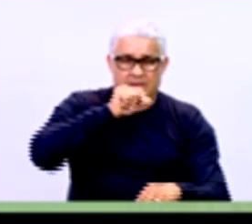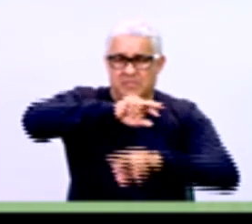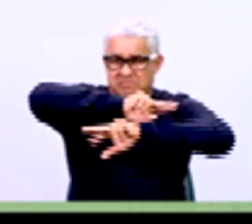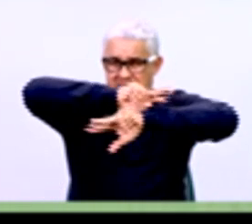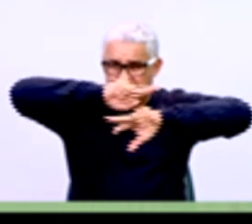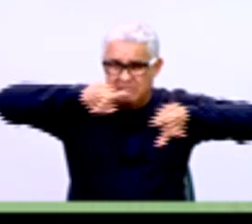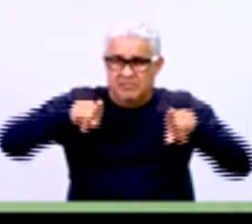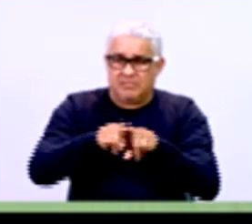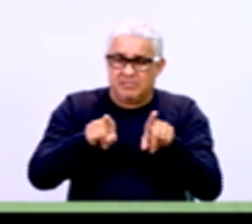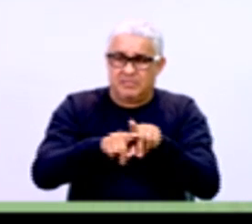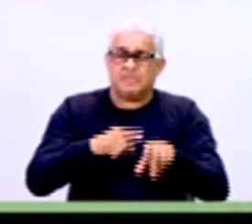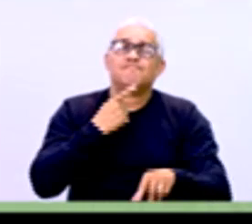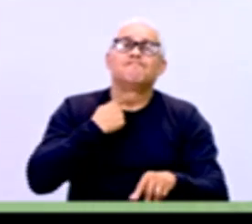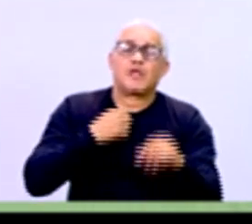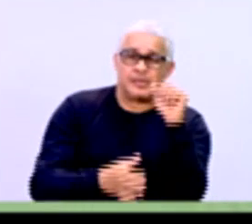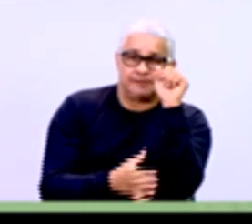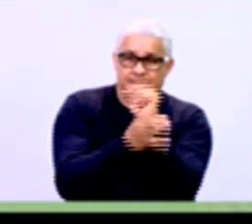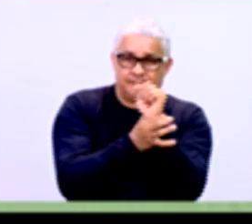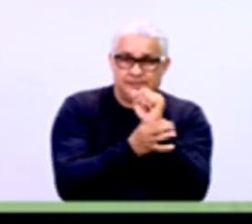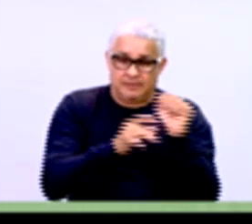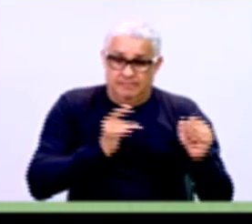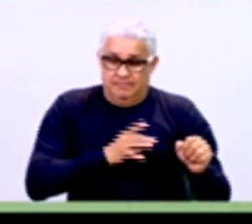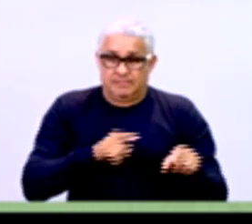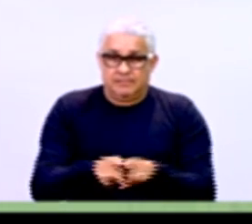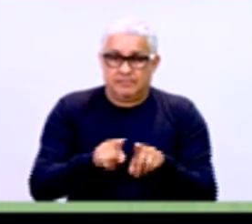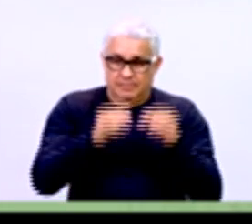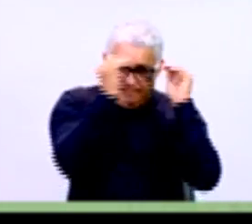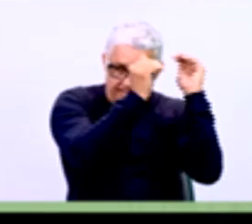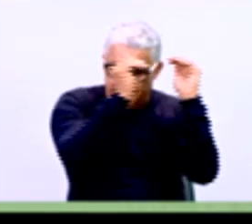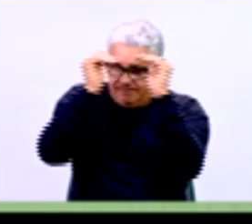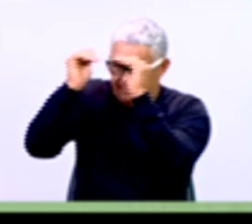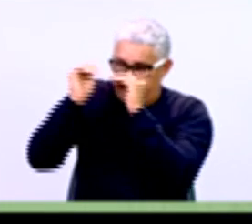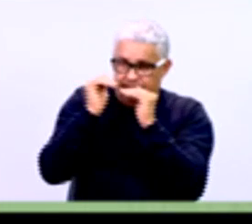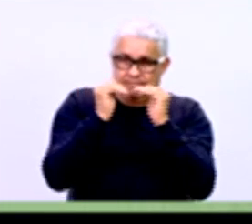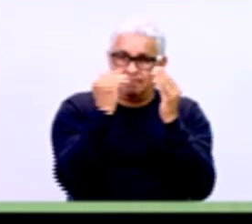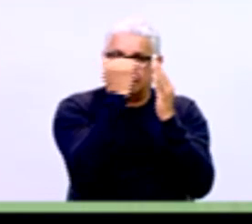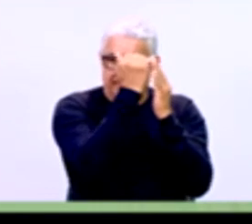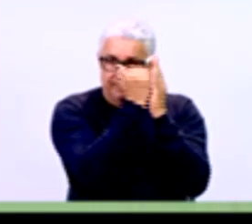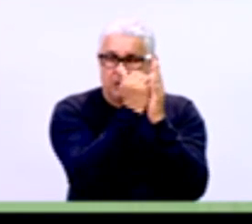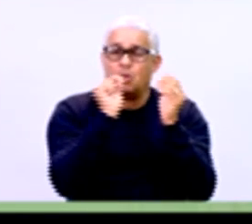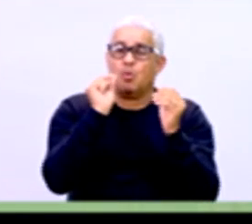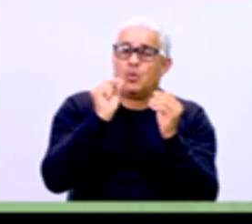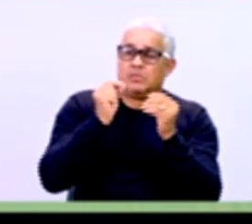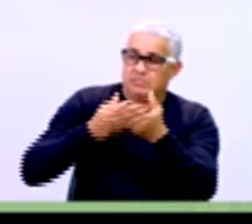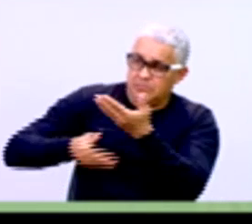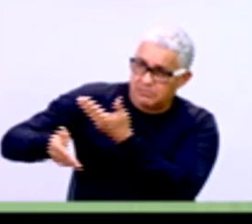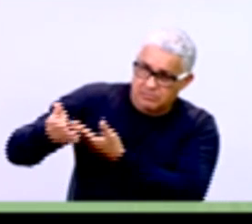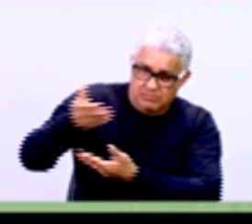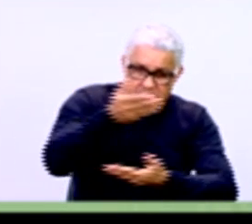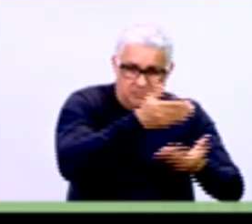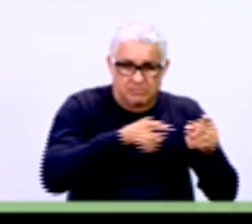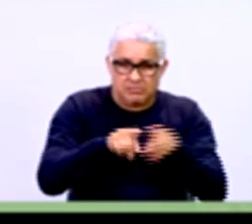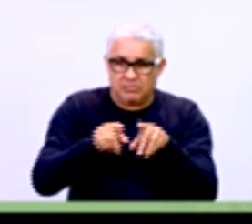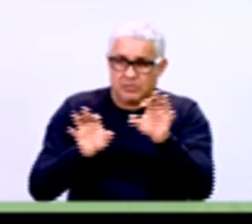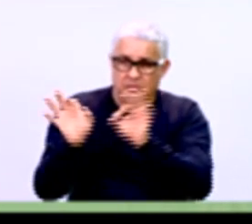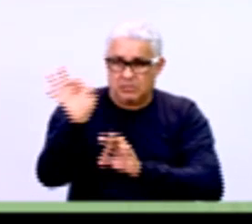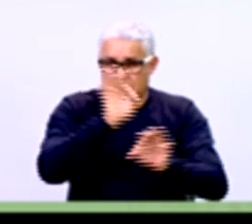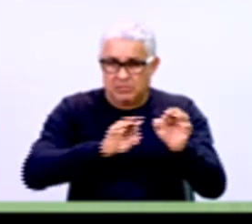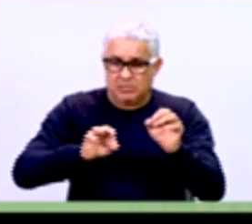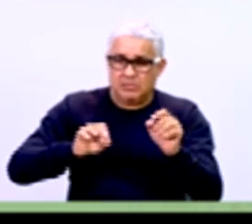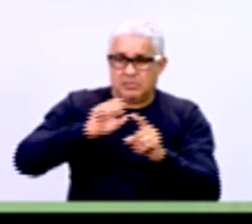relacionado ao medo e ao respeito. Essa fase gerou a cooperação mútua e a organização